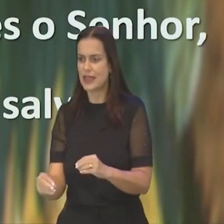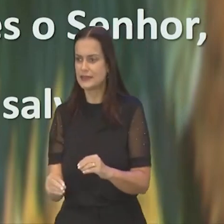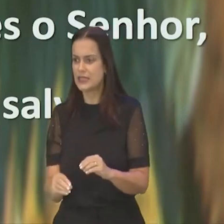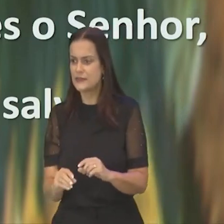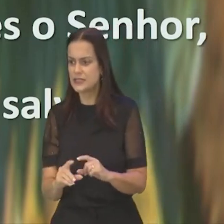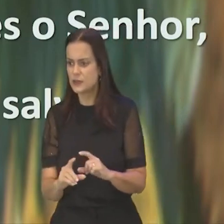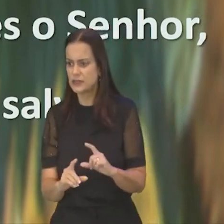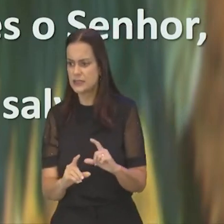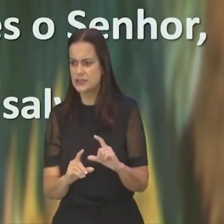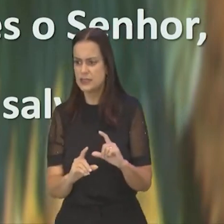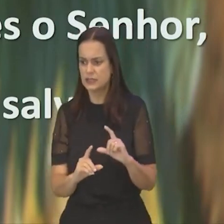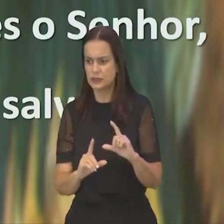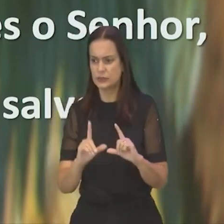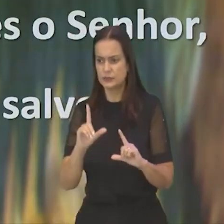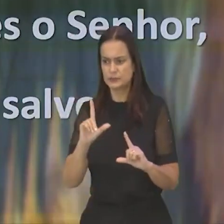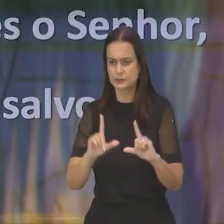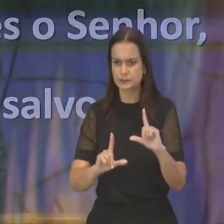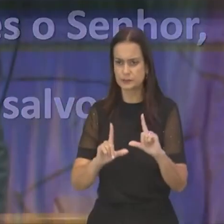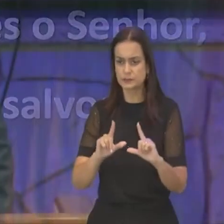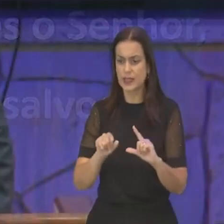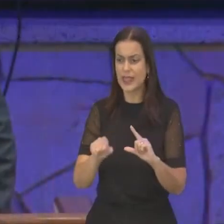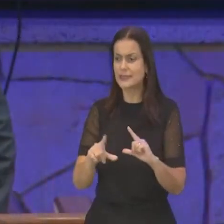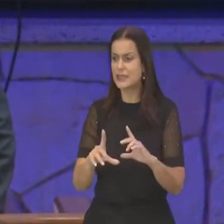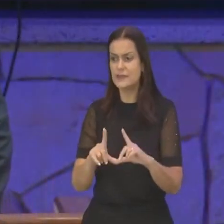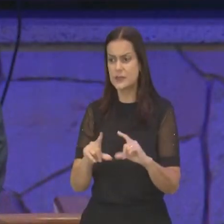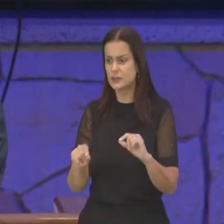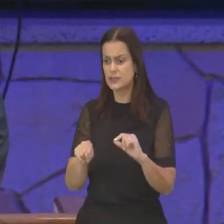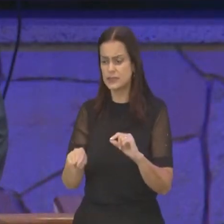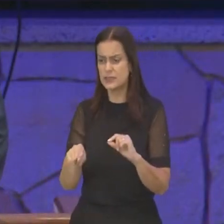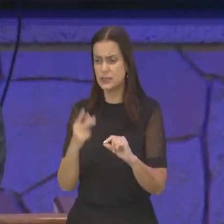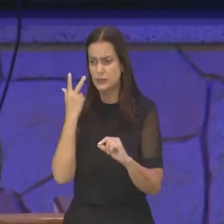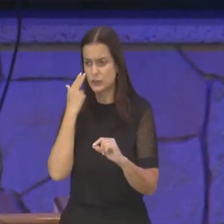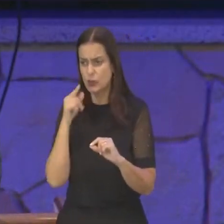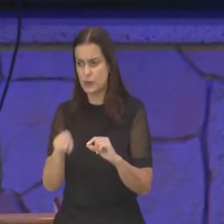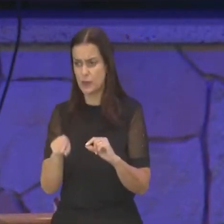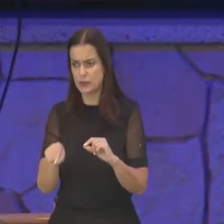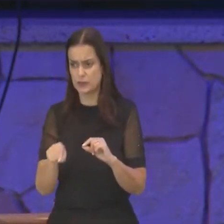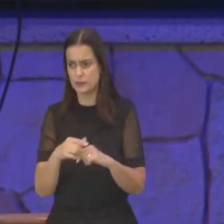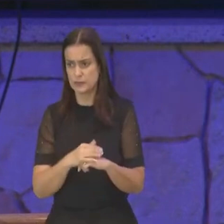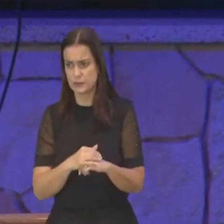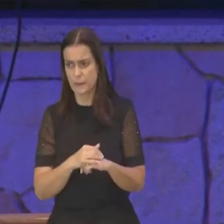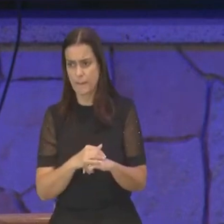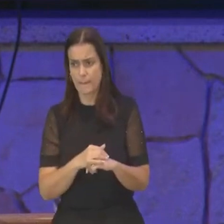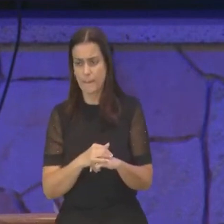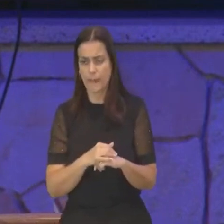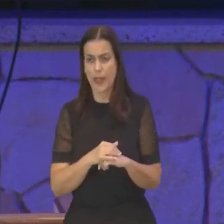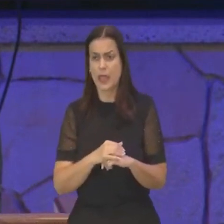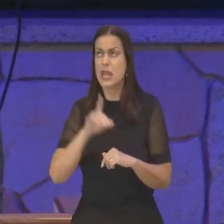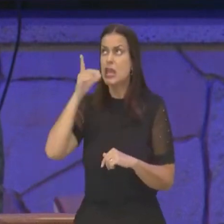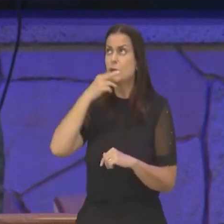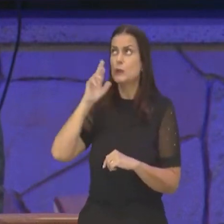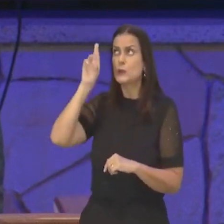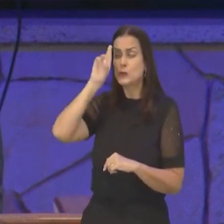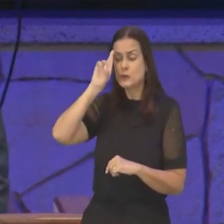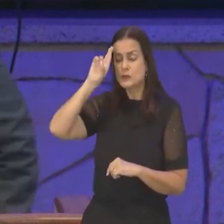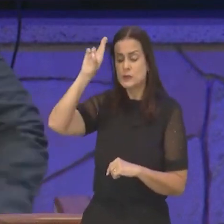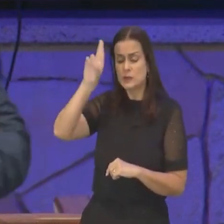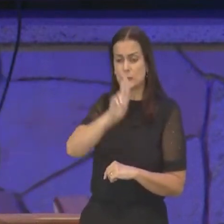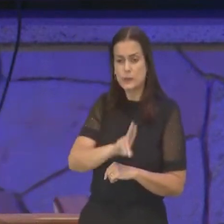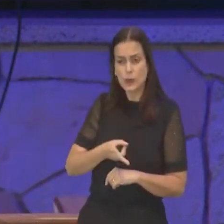iam sendo salvos. Que o Senhor aplique essa palavra em nosso coração e